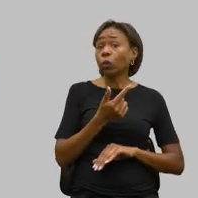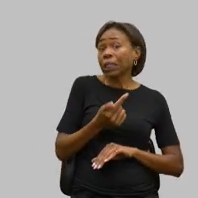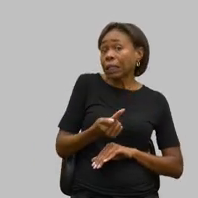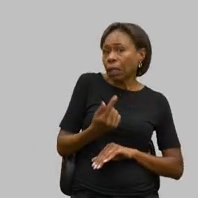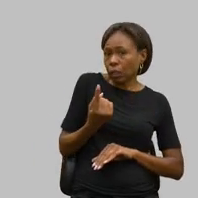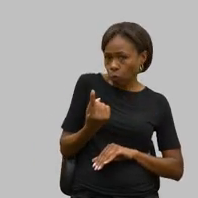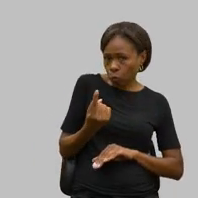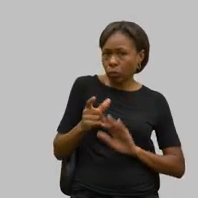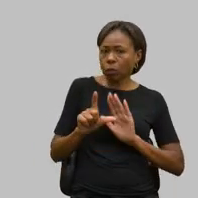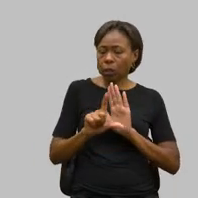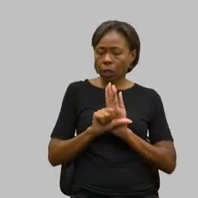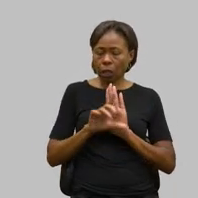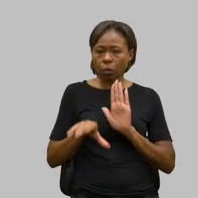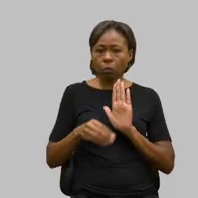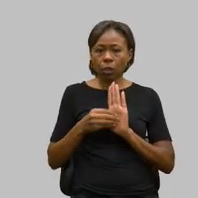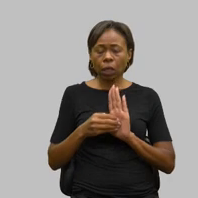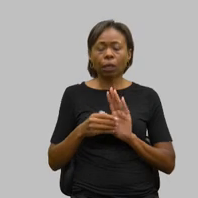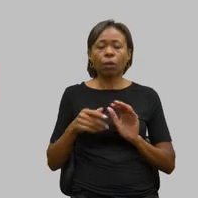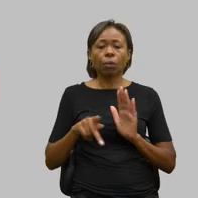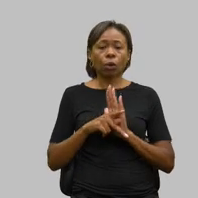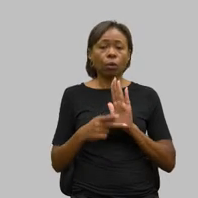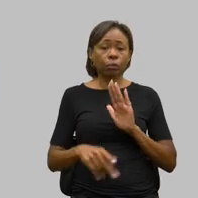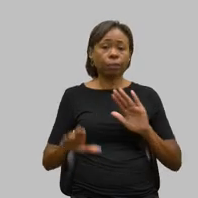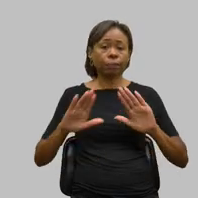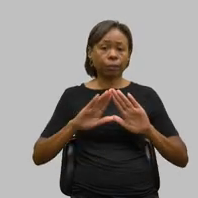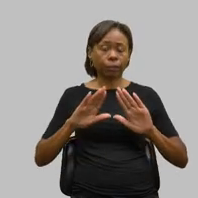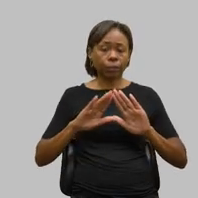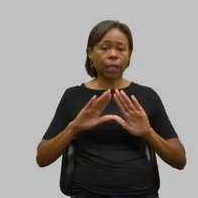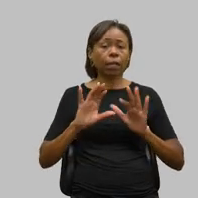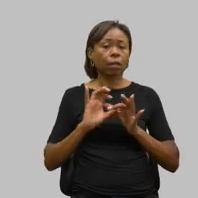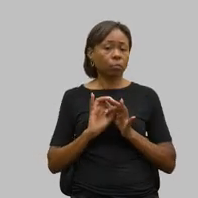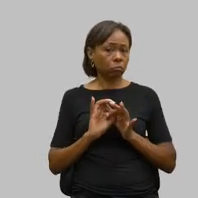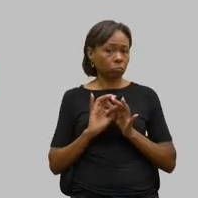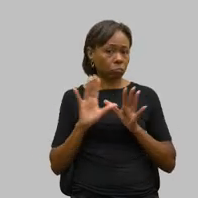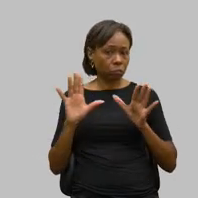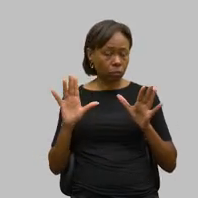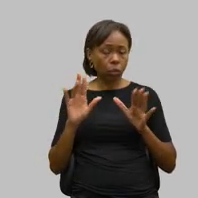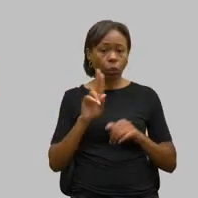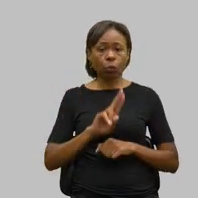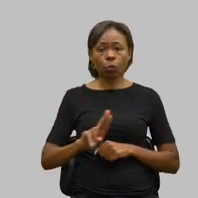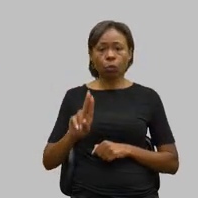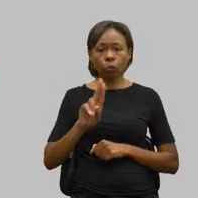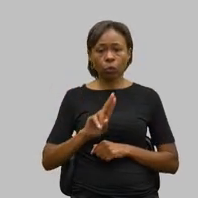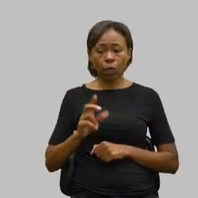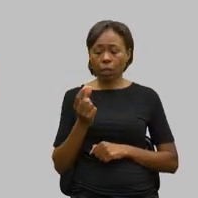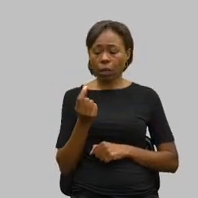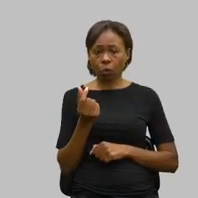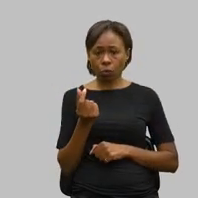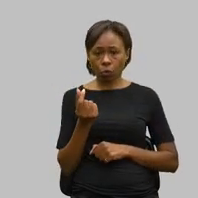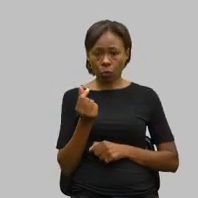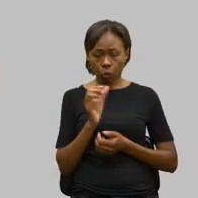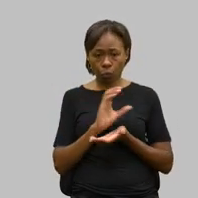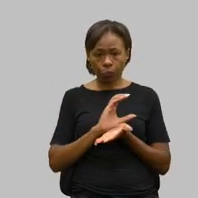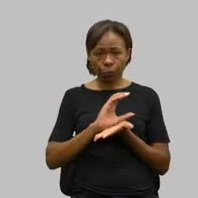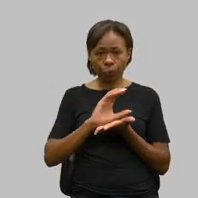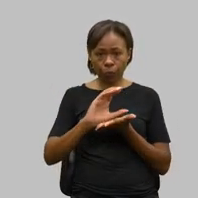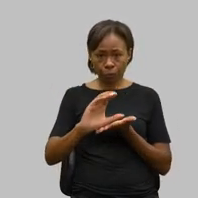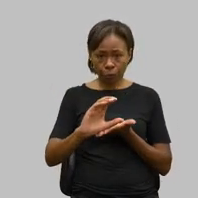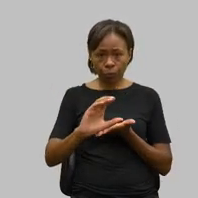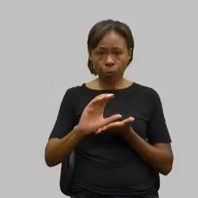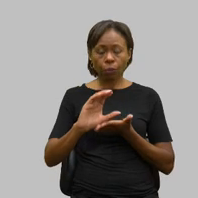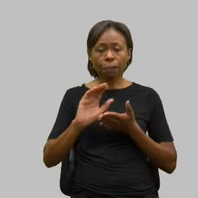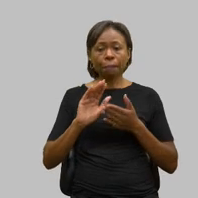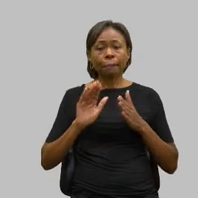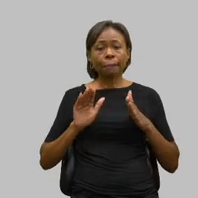permite não só a utilização do recurso para